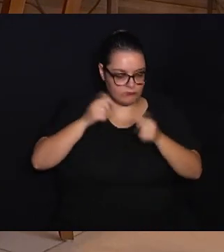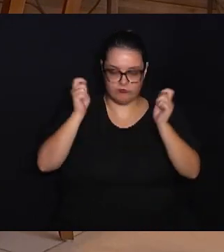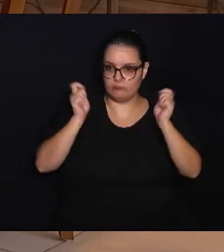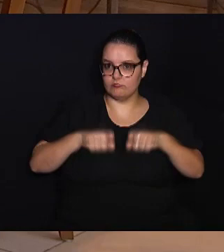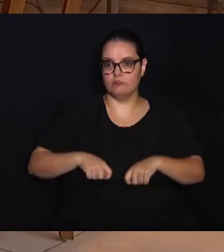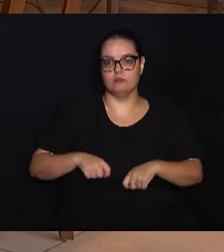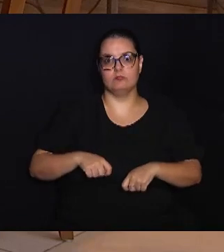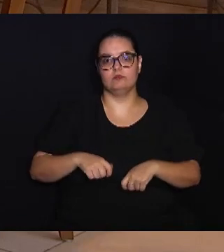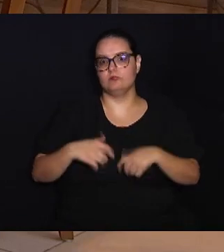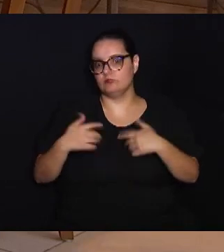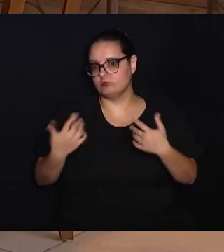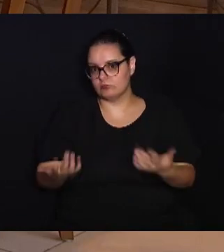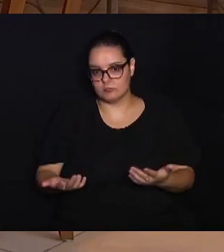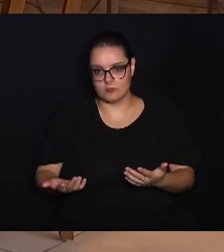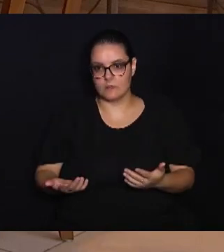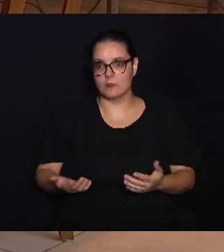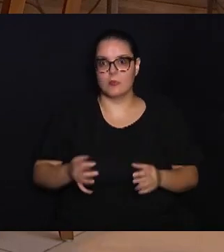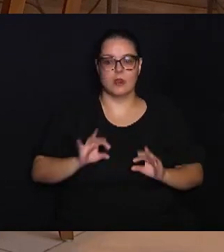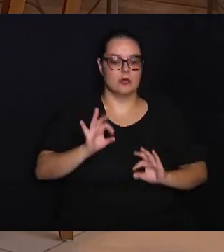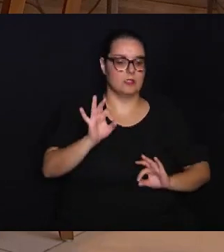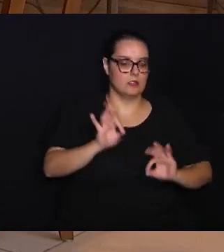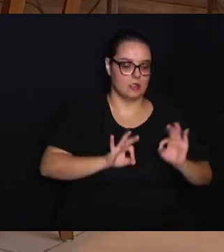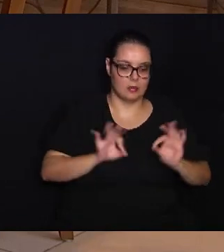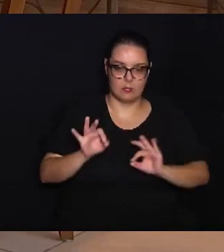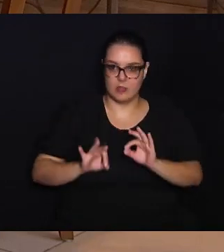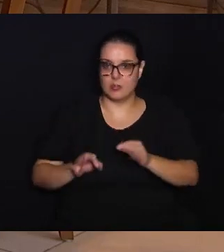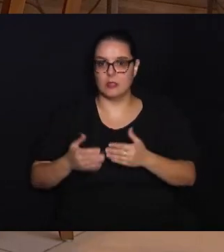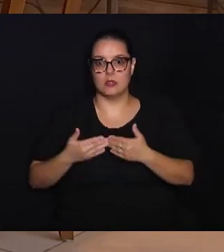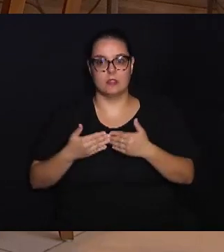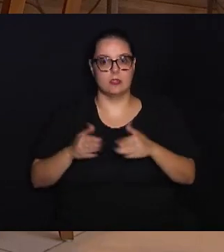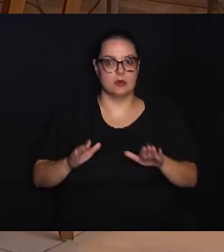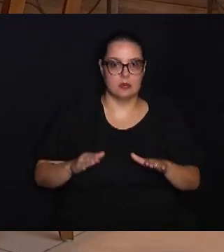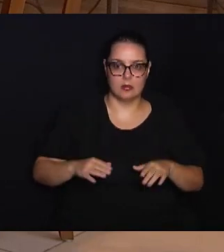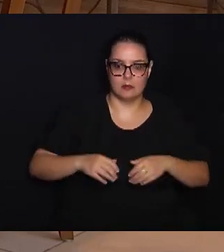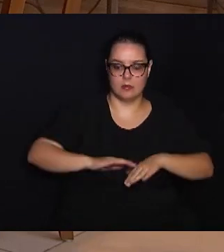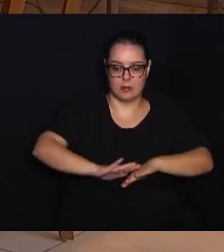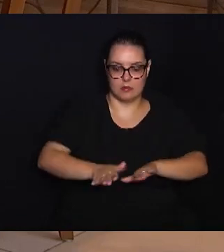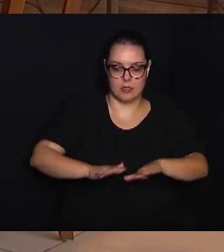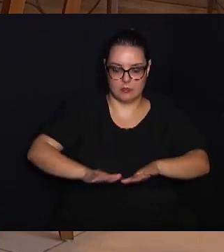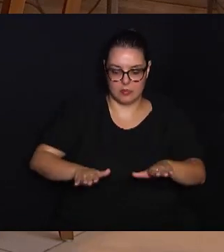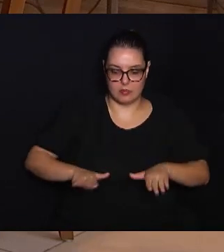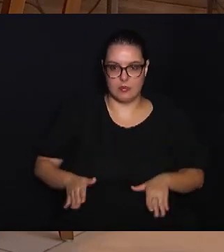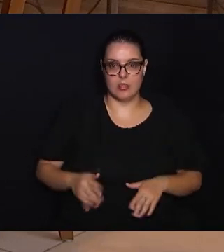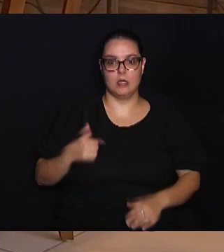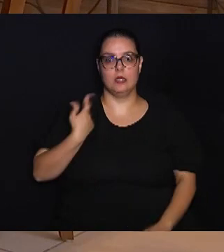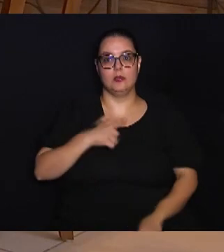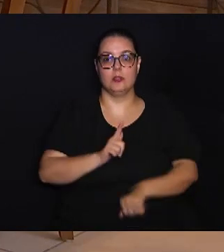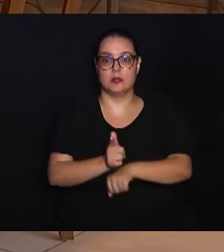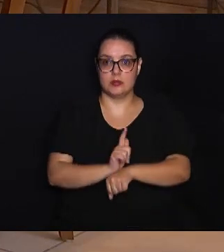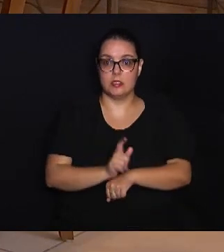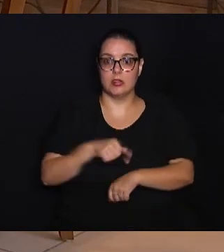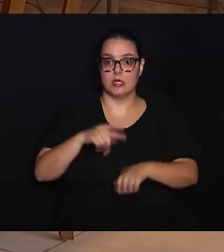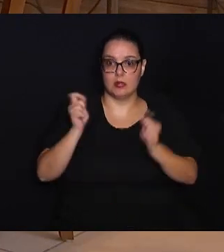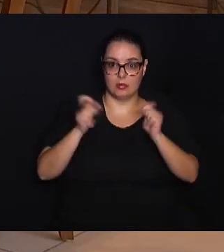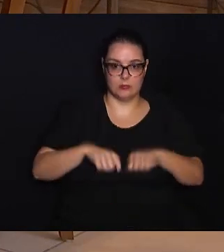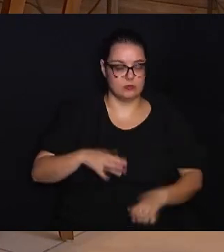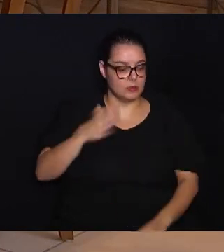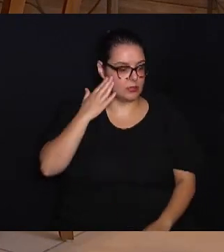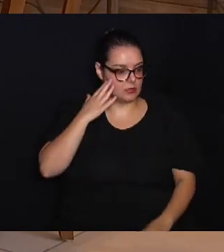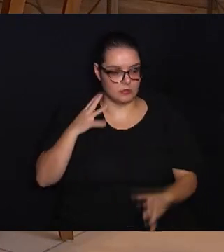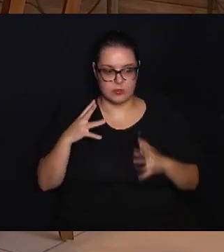trabalhando eficiente Desde da da da Montagem Desde da abertura de massa a nossa gerente que é muito